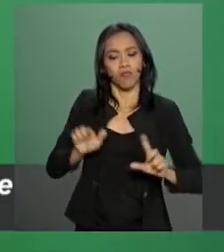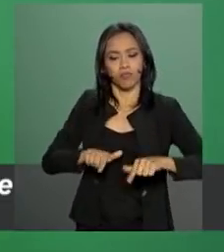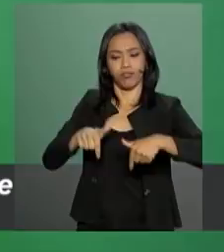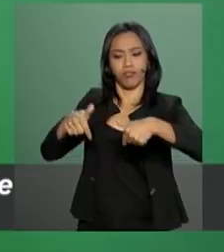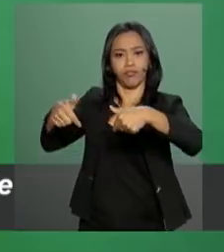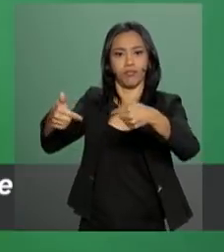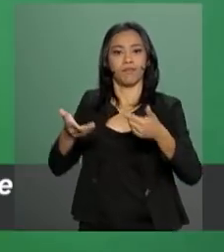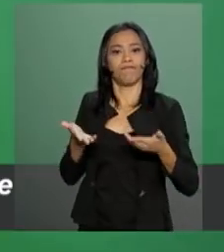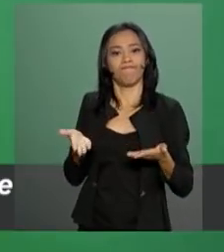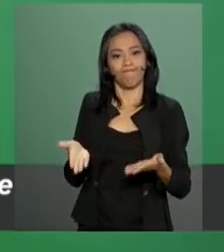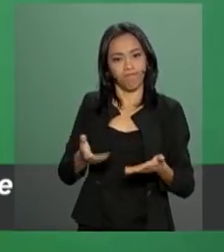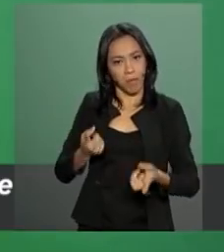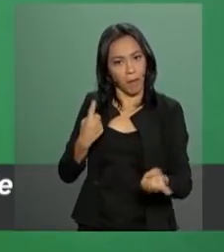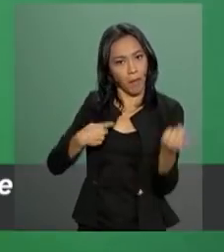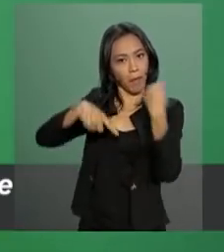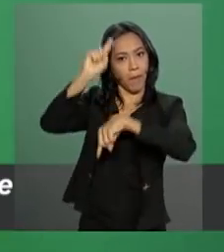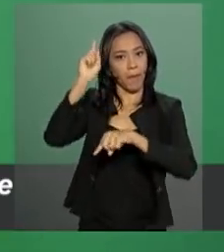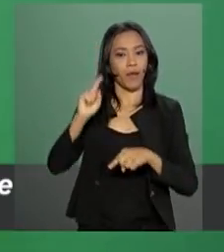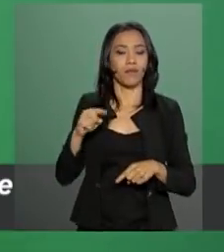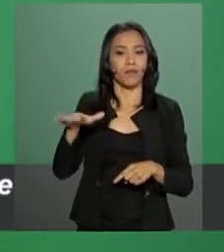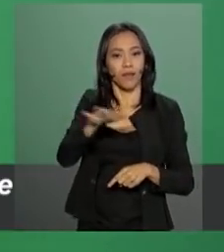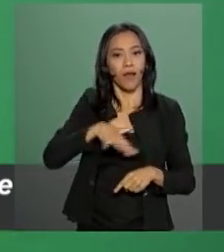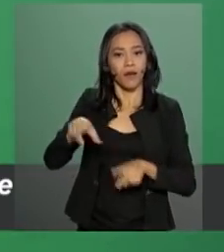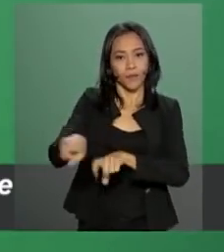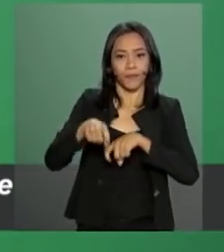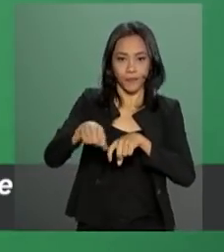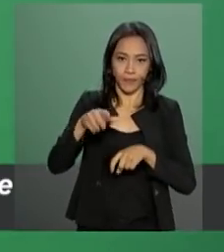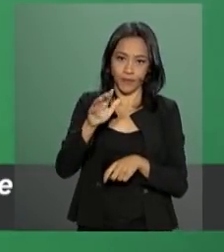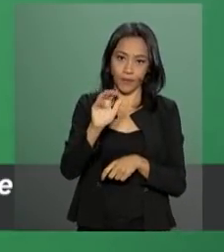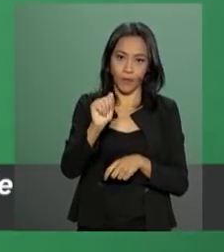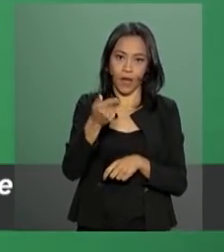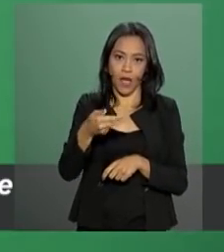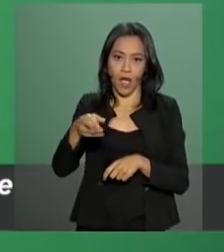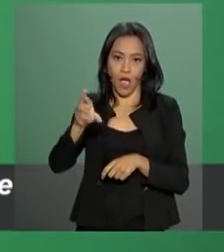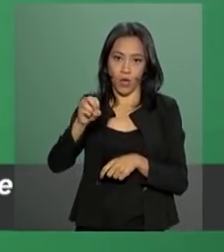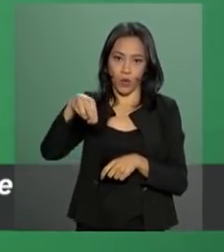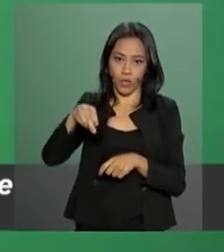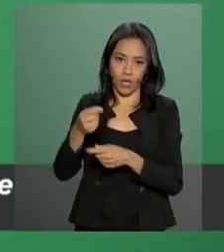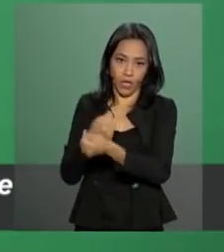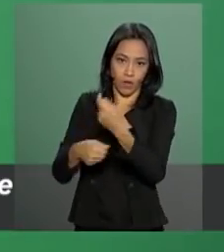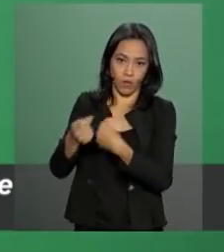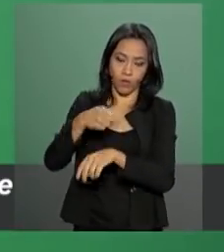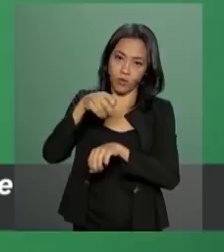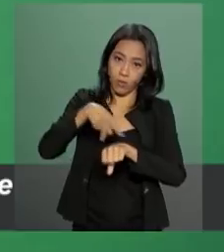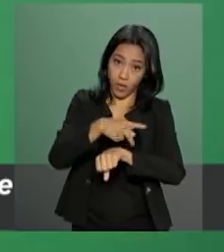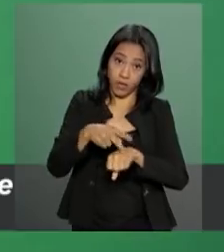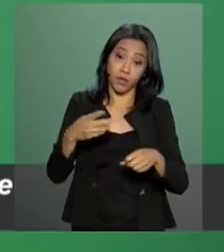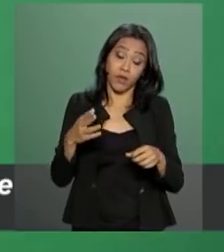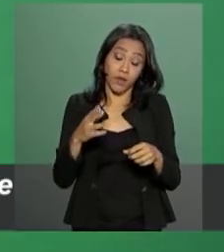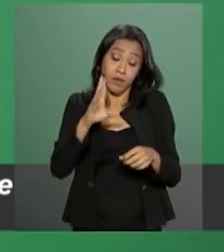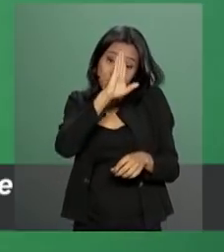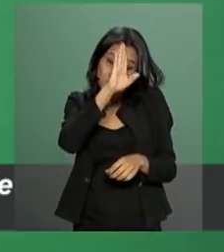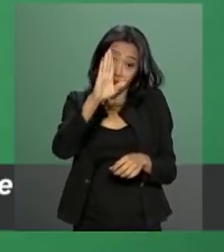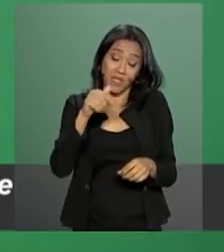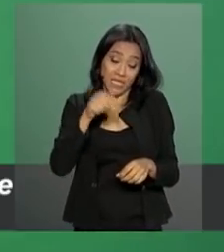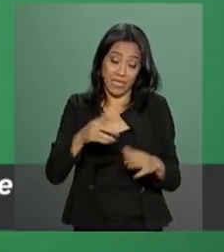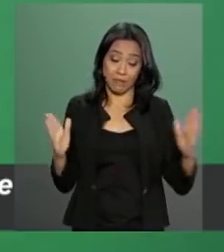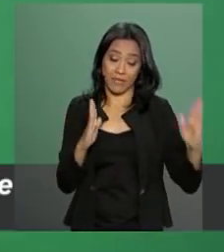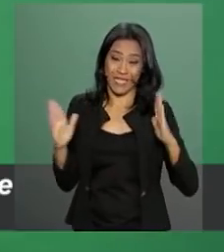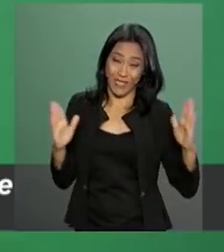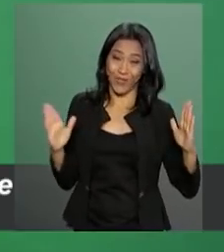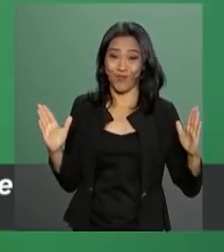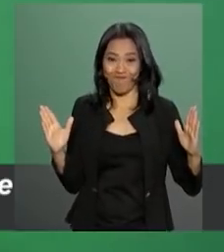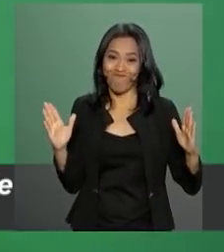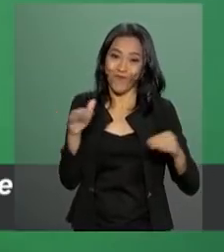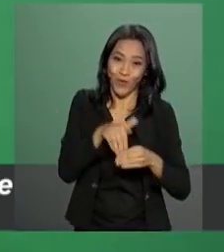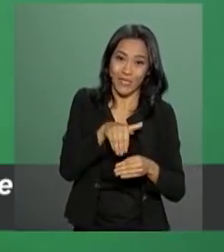no nosso país então eu quero neste momento especialmente agora que estamos num período eleitoral é é que